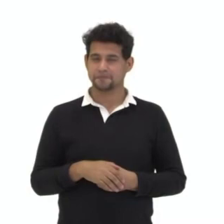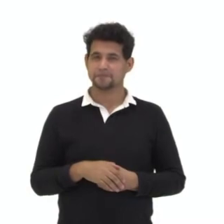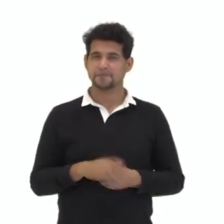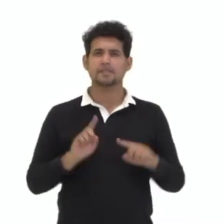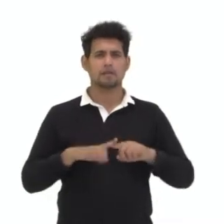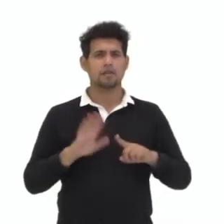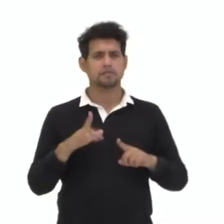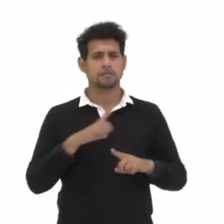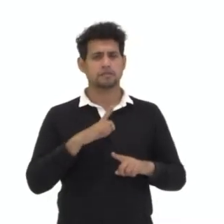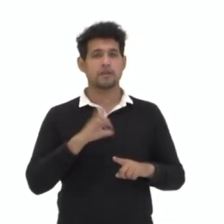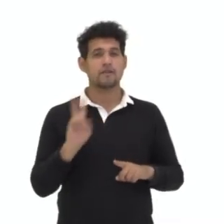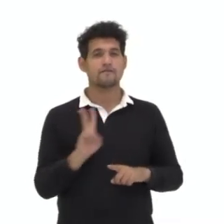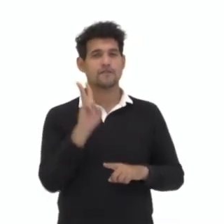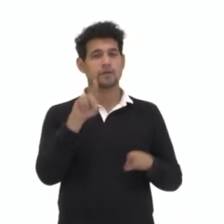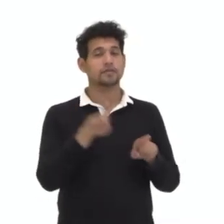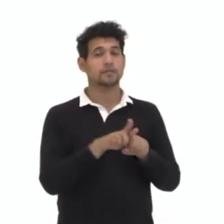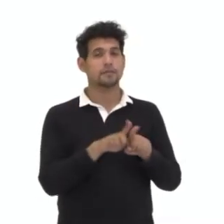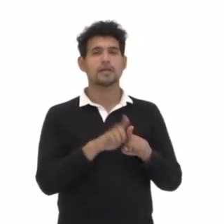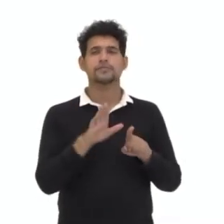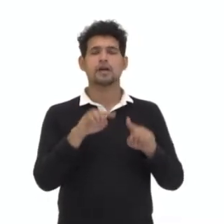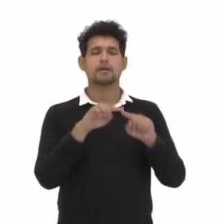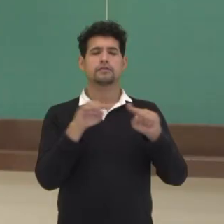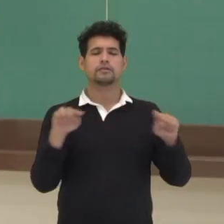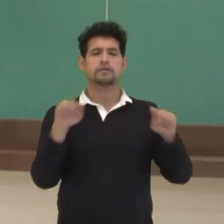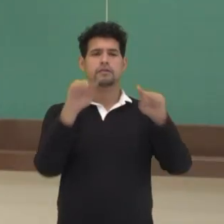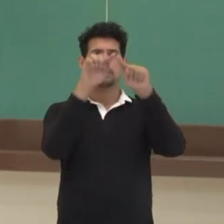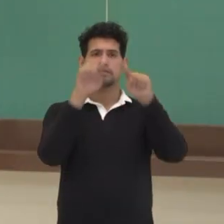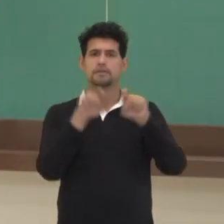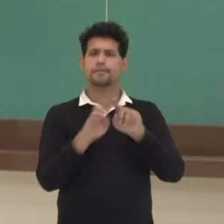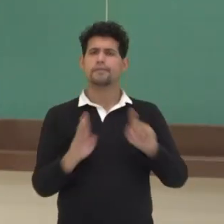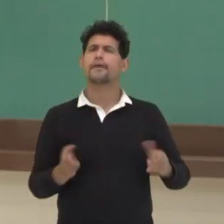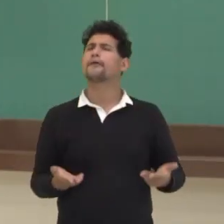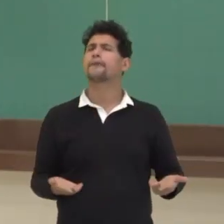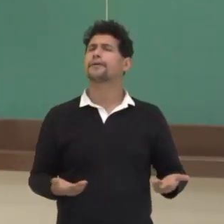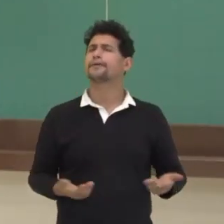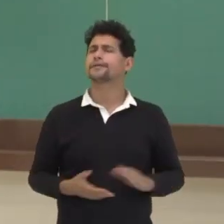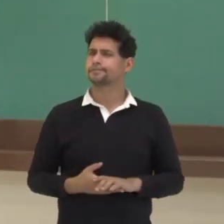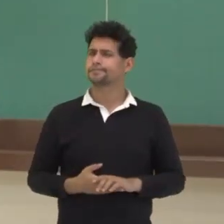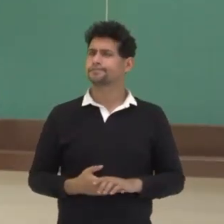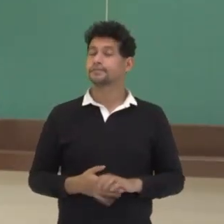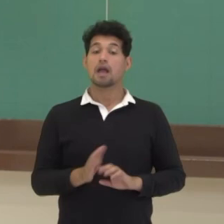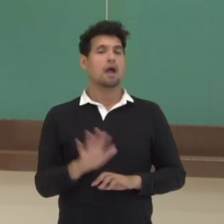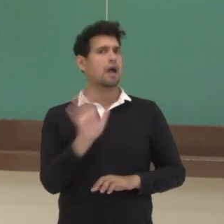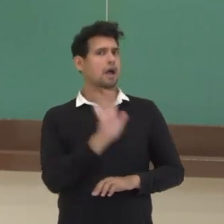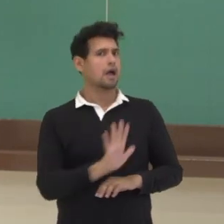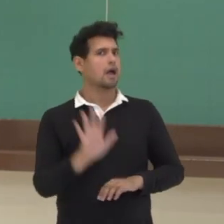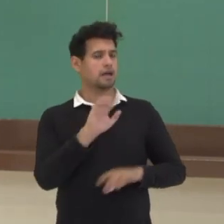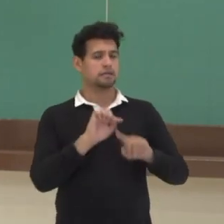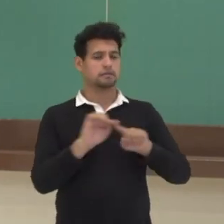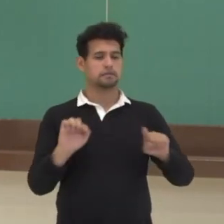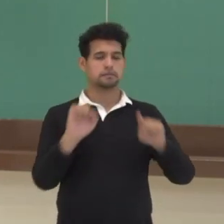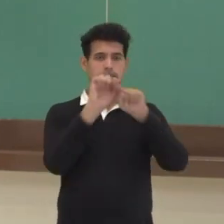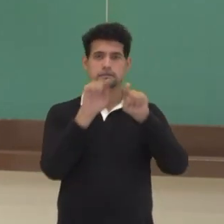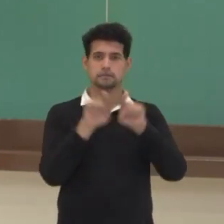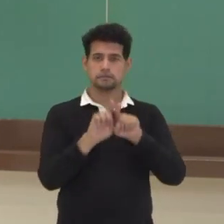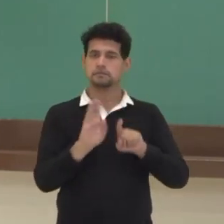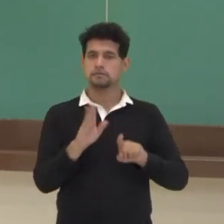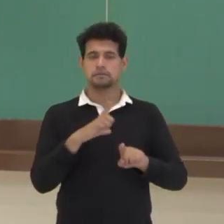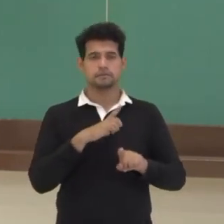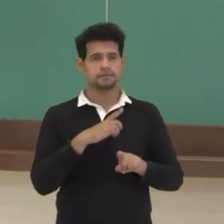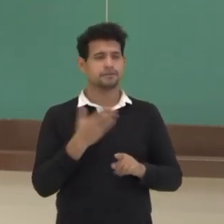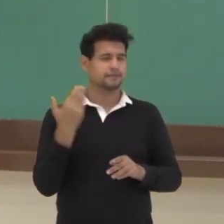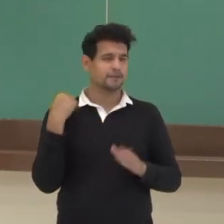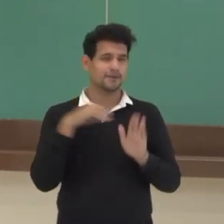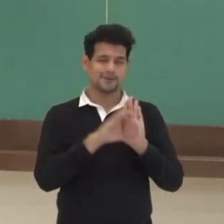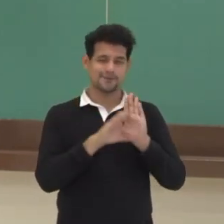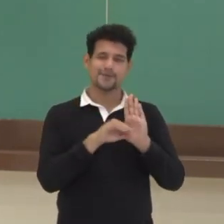os valores do triângulo. E agora? Agora eu vou calcular, então, a área desse triângulo. Também um conceitinho antigo lá